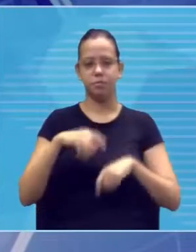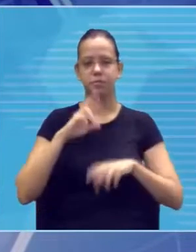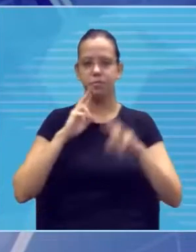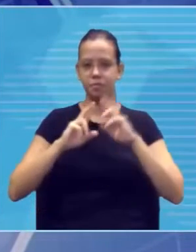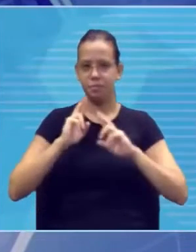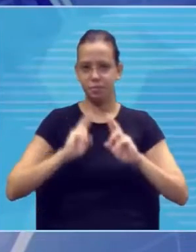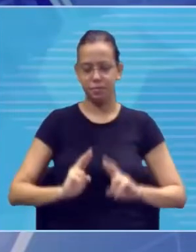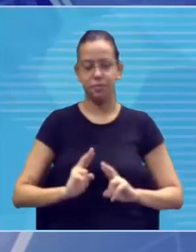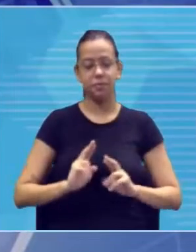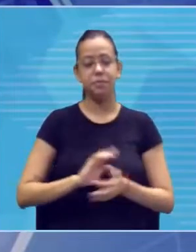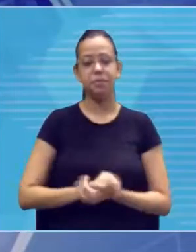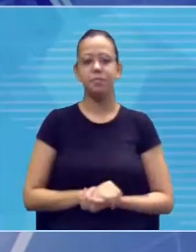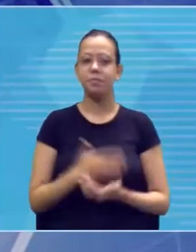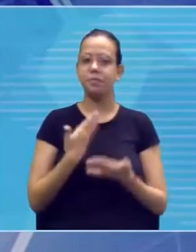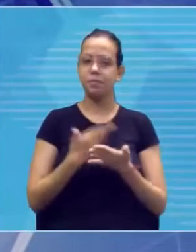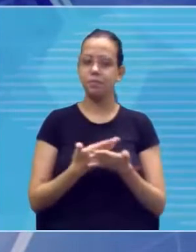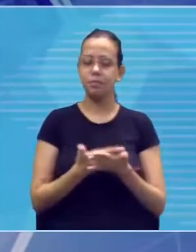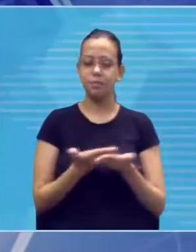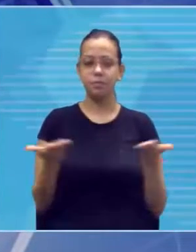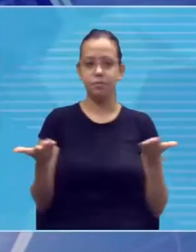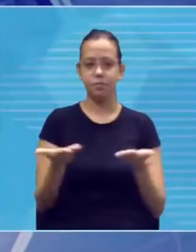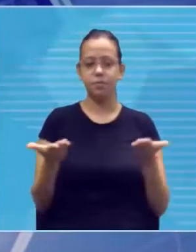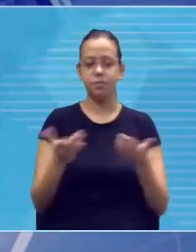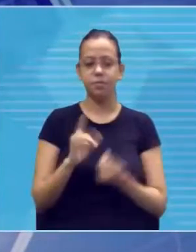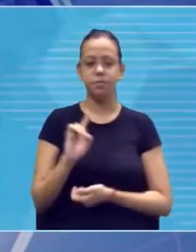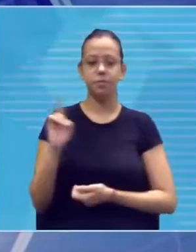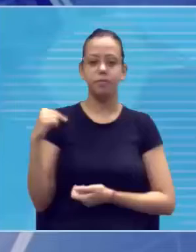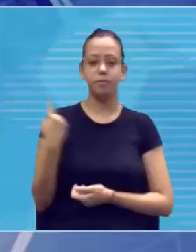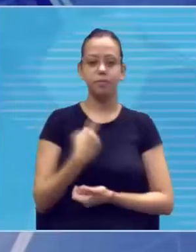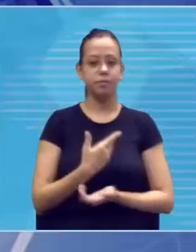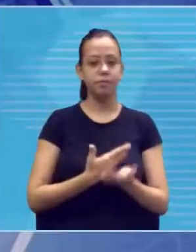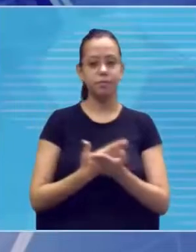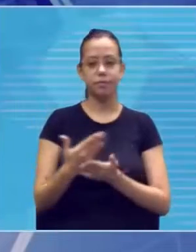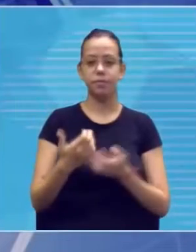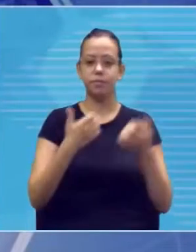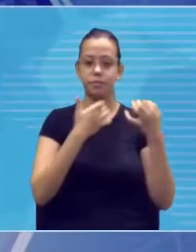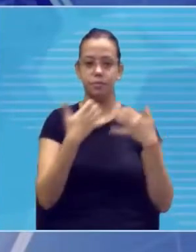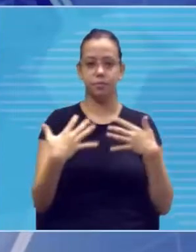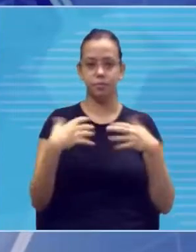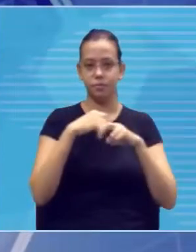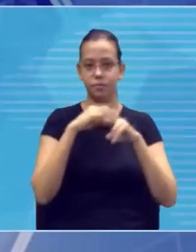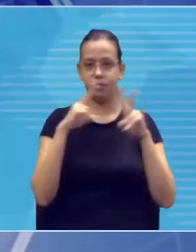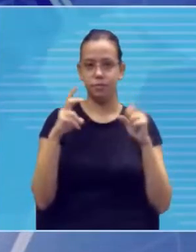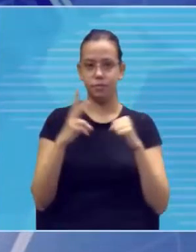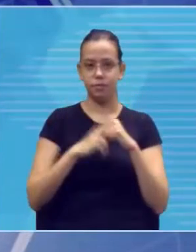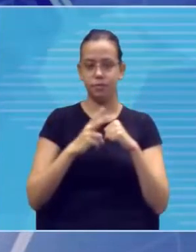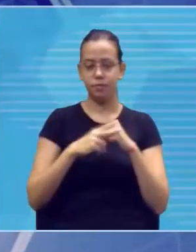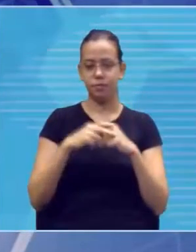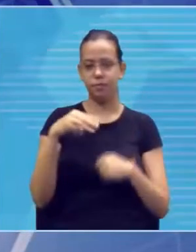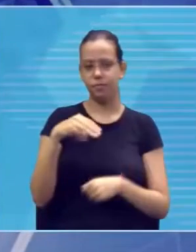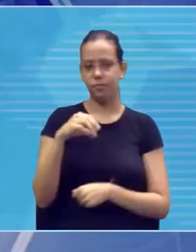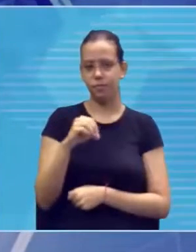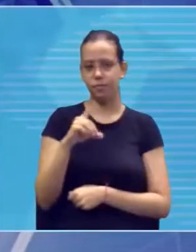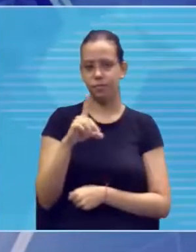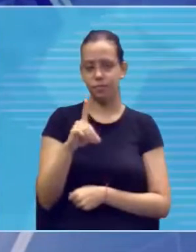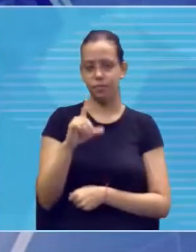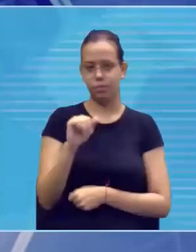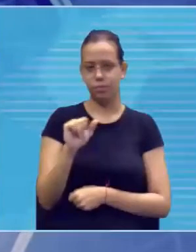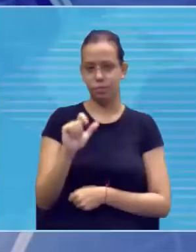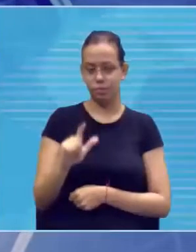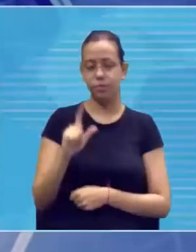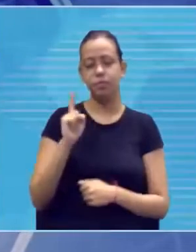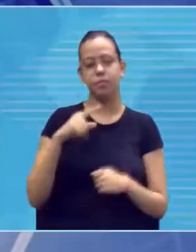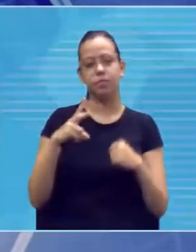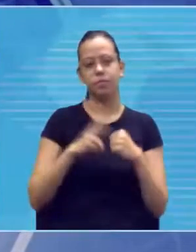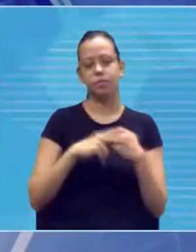possível galerinha no Encontro de hoje a gente vai começar falando sobre verbos modais Tá bom então assim são verbos auxiliares vou